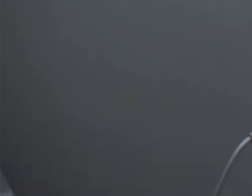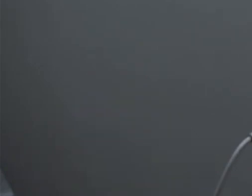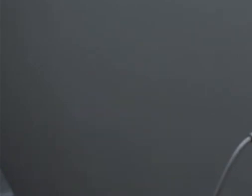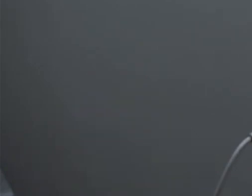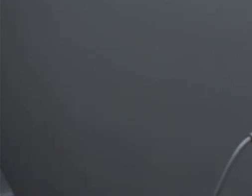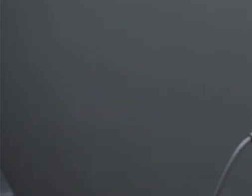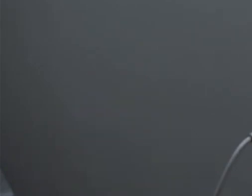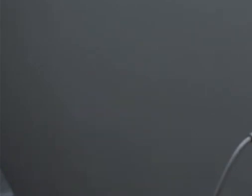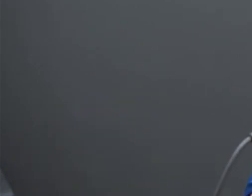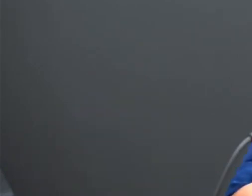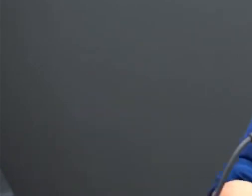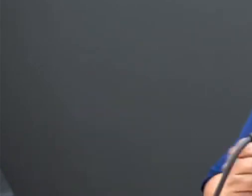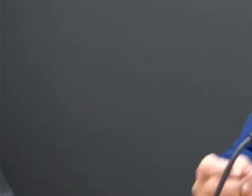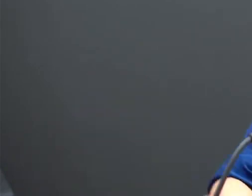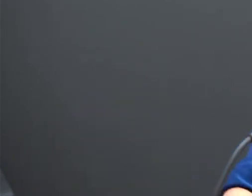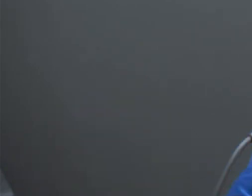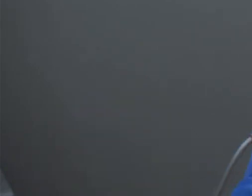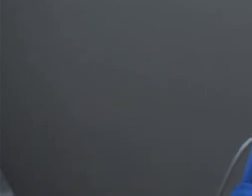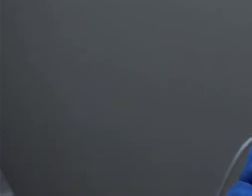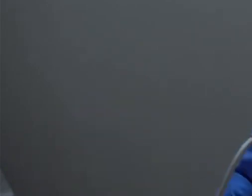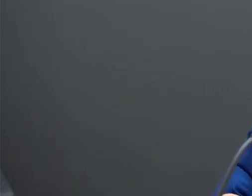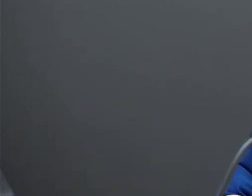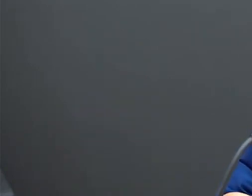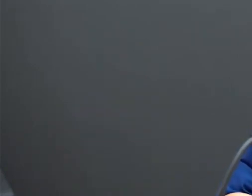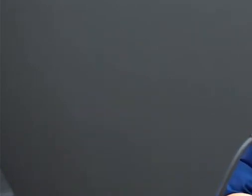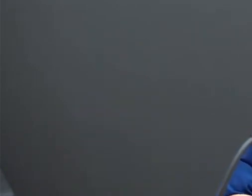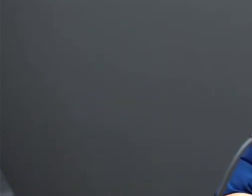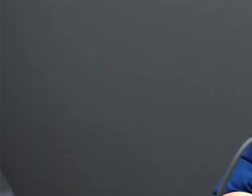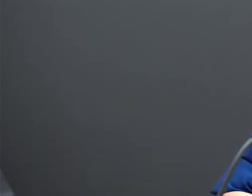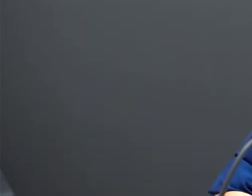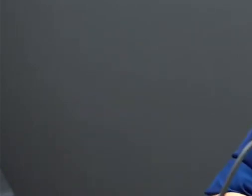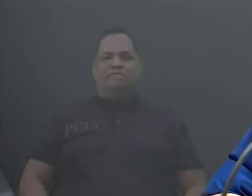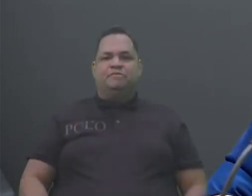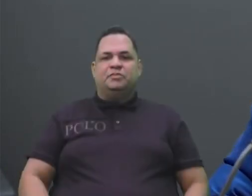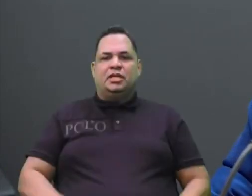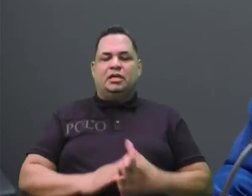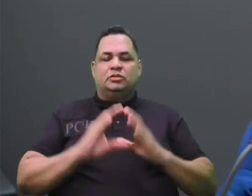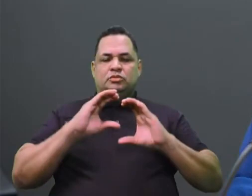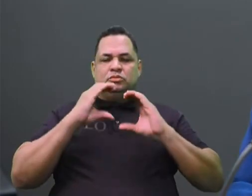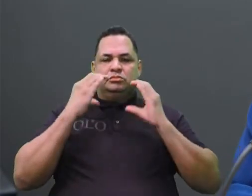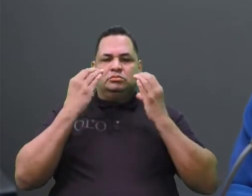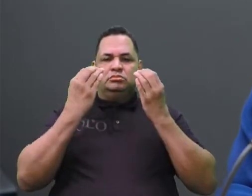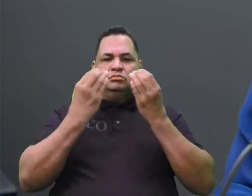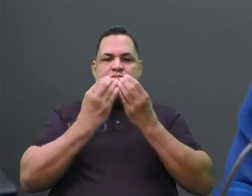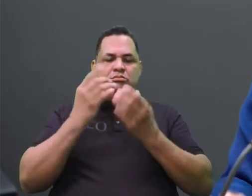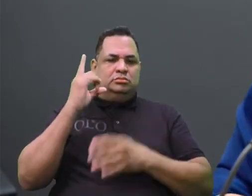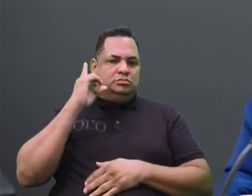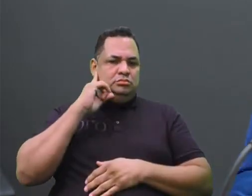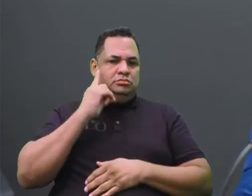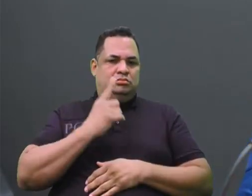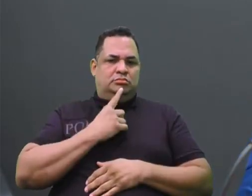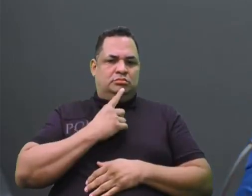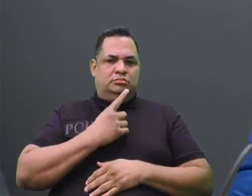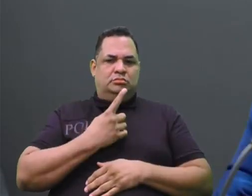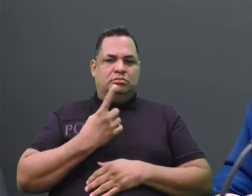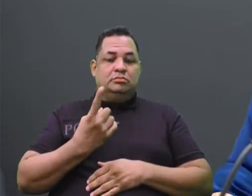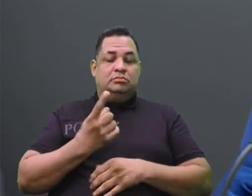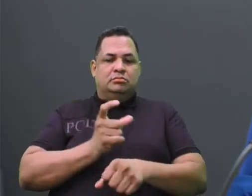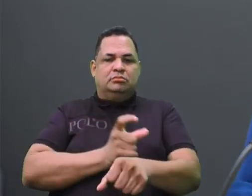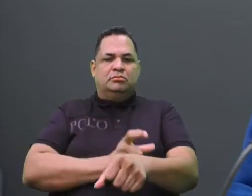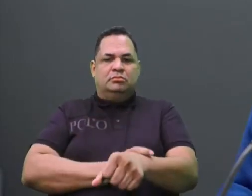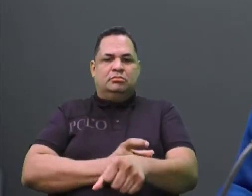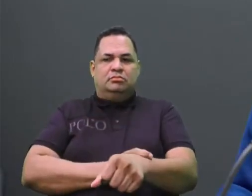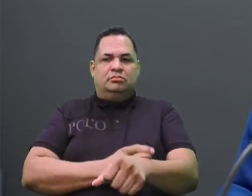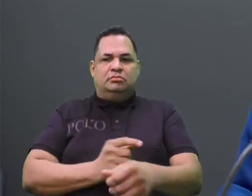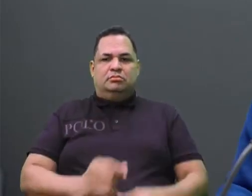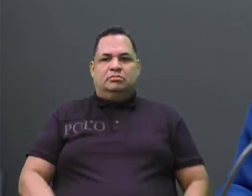Isso, esse aqui. Então, para a comunidade surda, meu sinal é esse aqui.